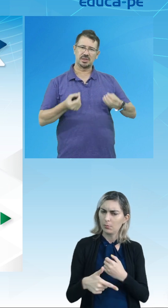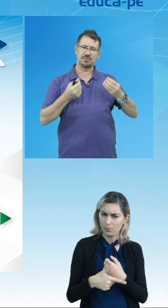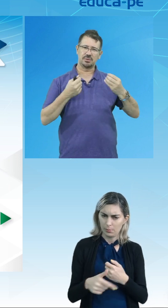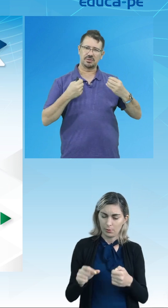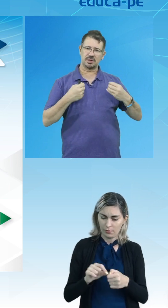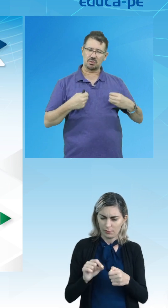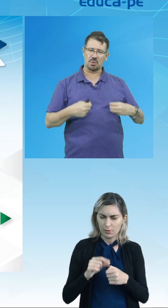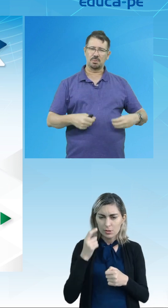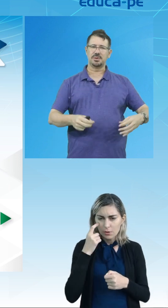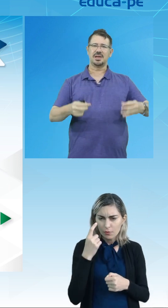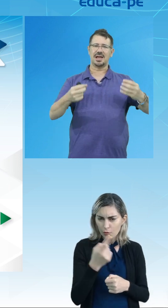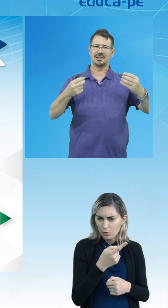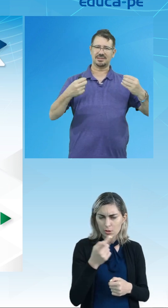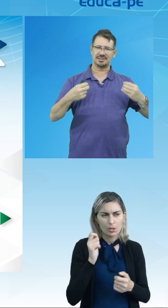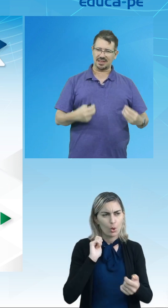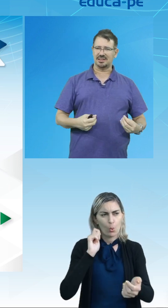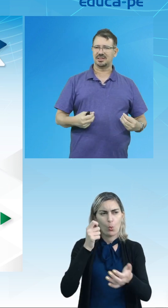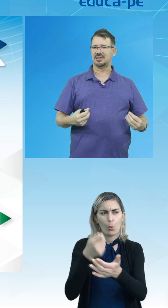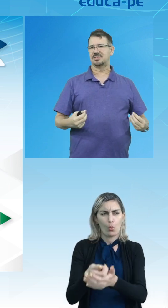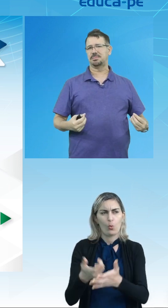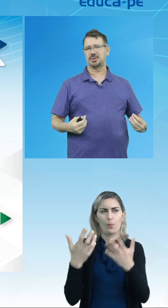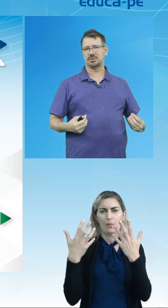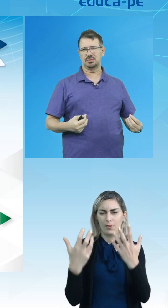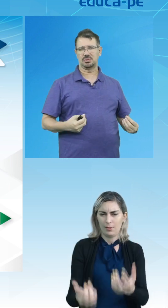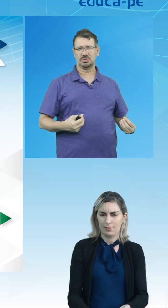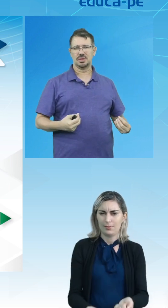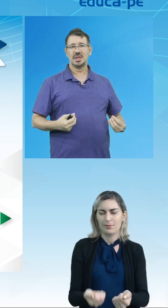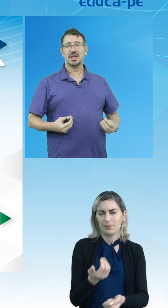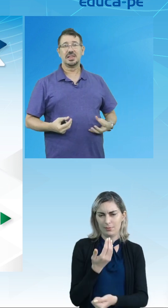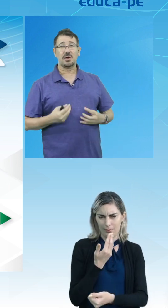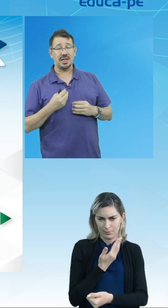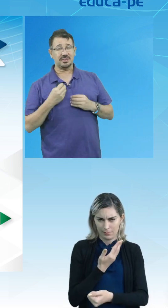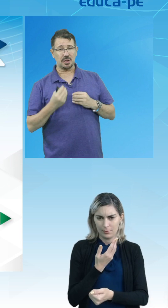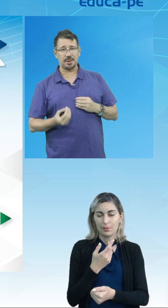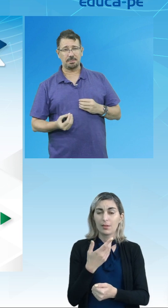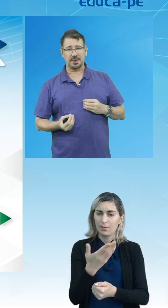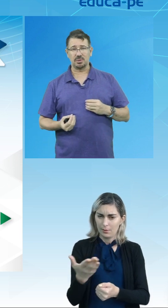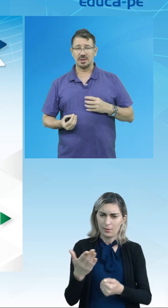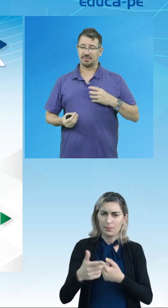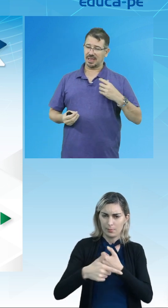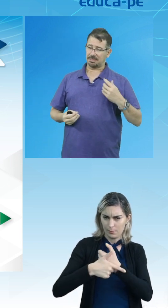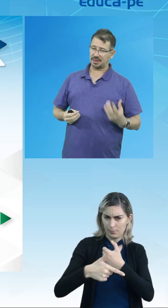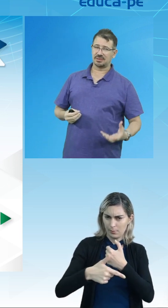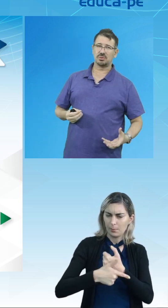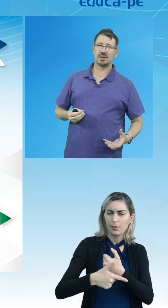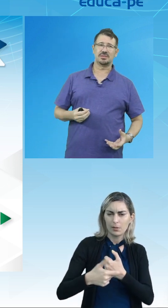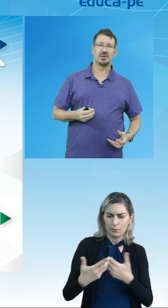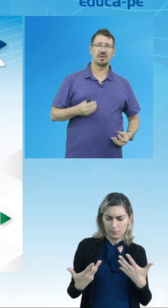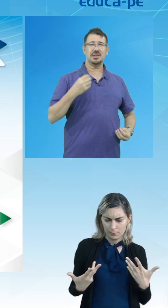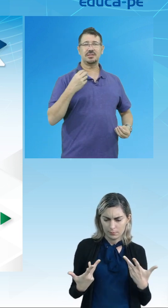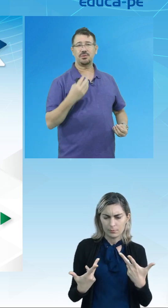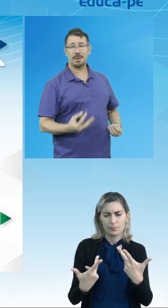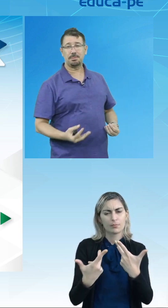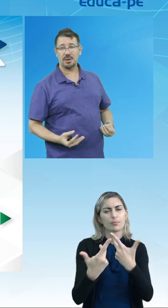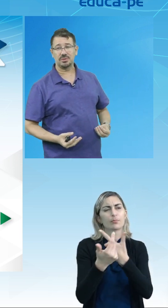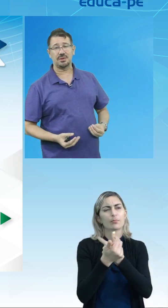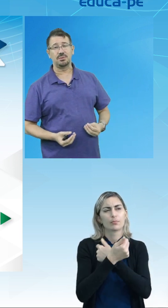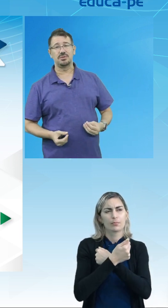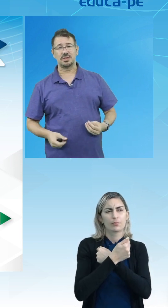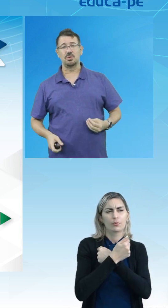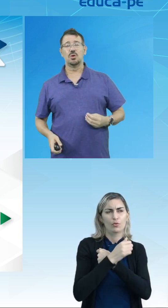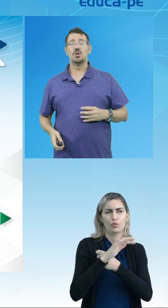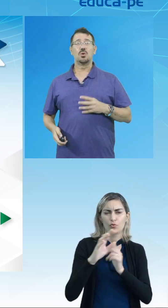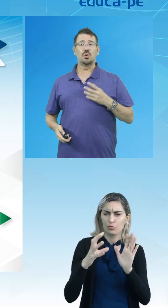fazer com que você compre, aceite esse produto. Então, esse é o papel da persuasão, esse é o papel